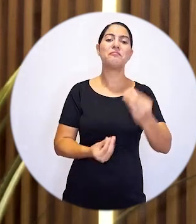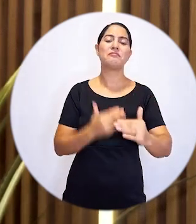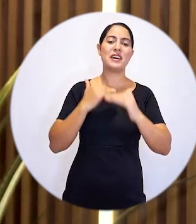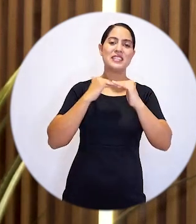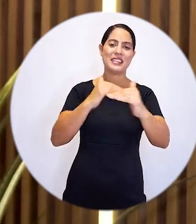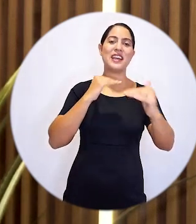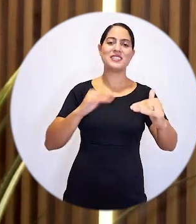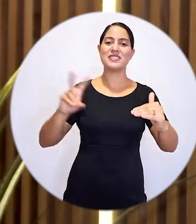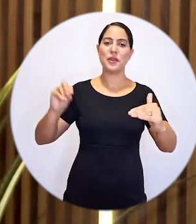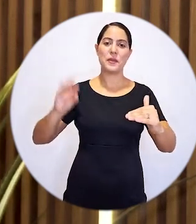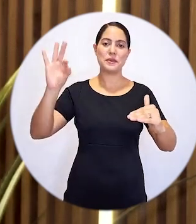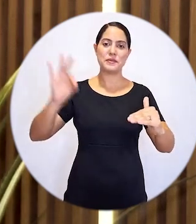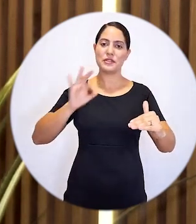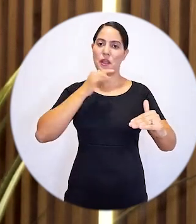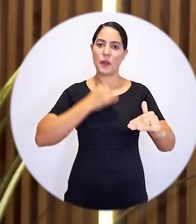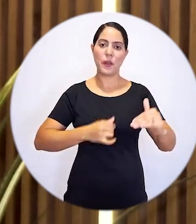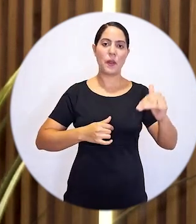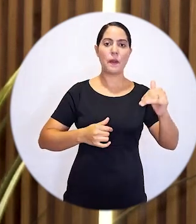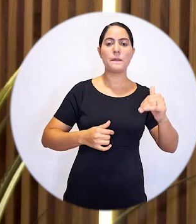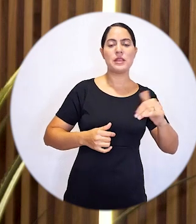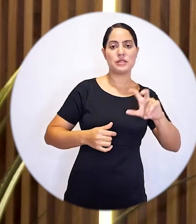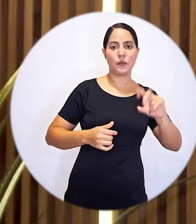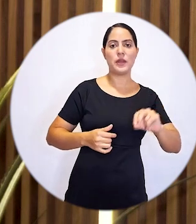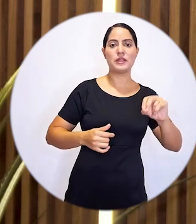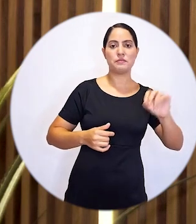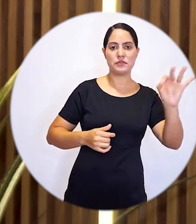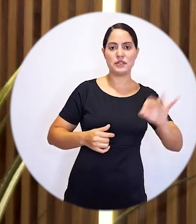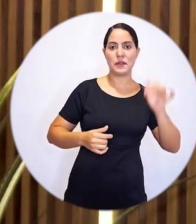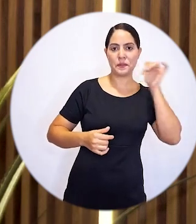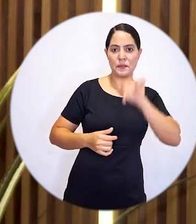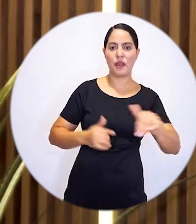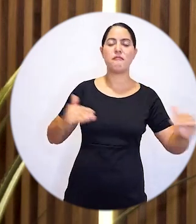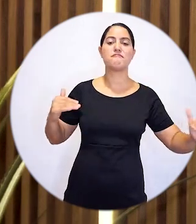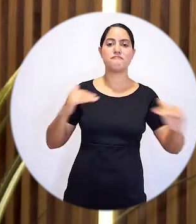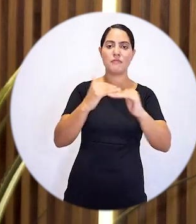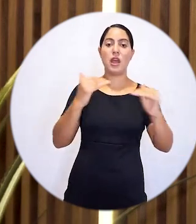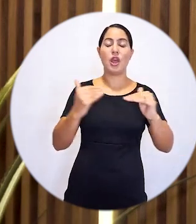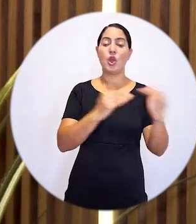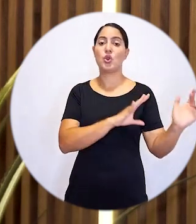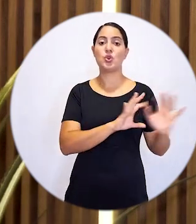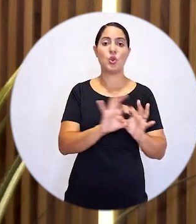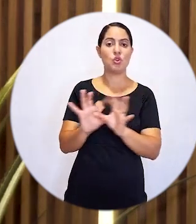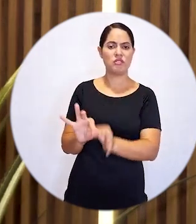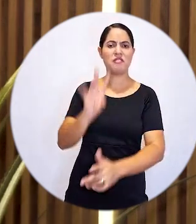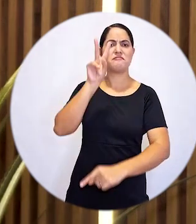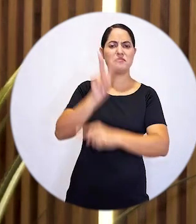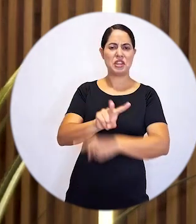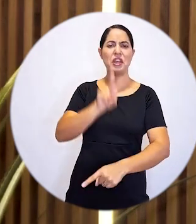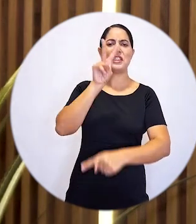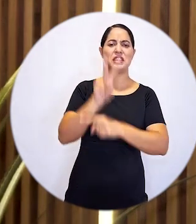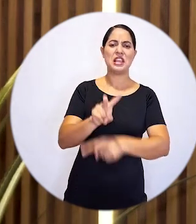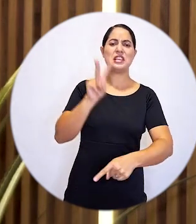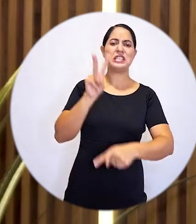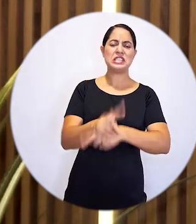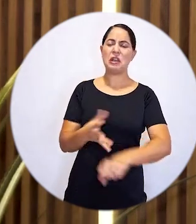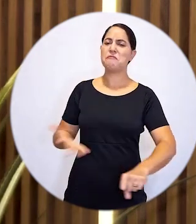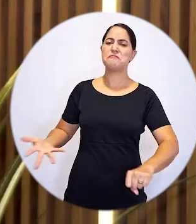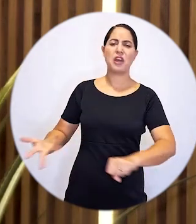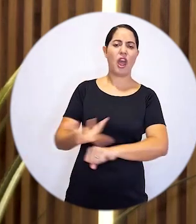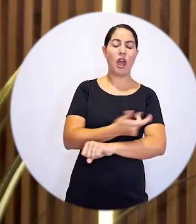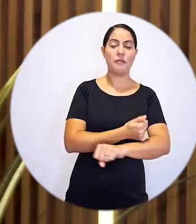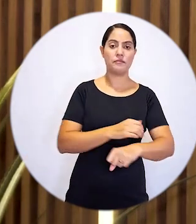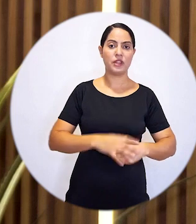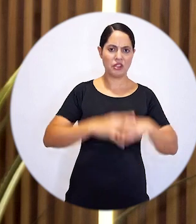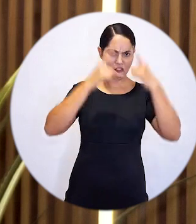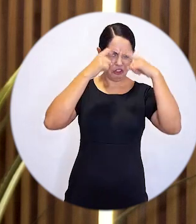o nascimento da paridade. Percebemos que com o novo provimento eleitoral, trouxemos aí um acréscimo de proteção, que